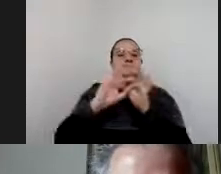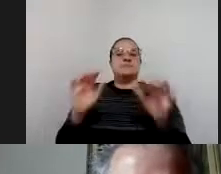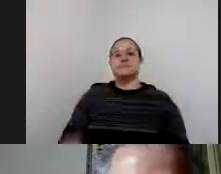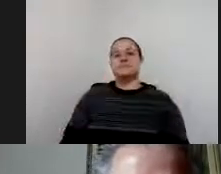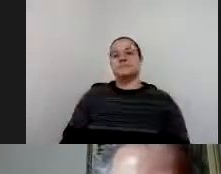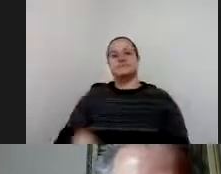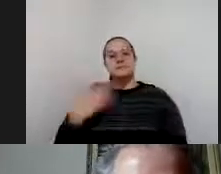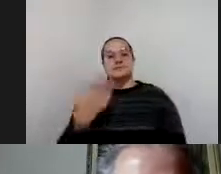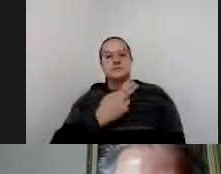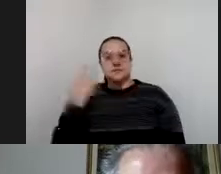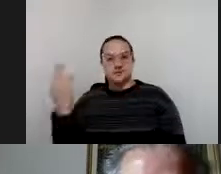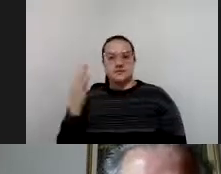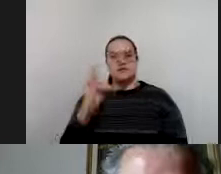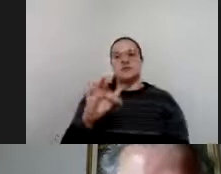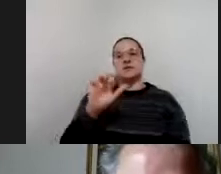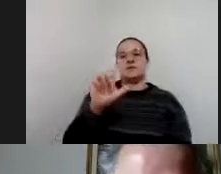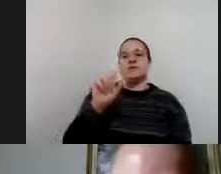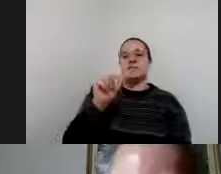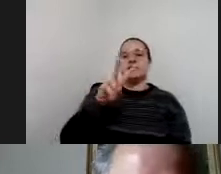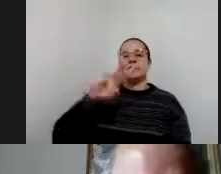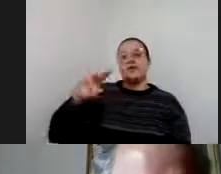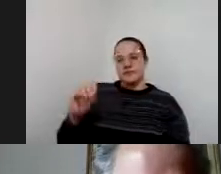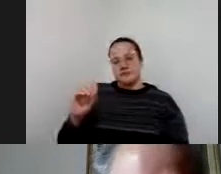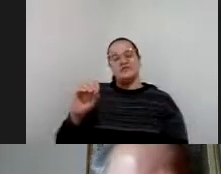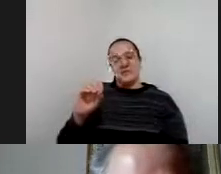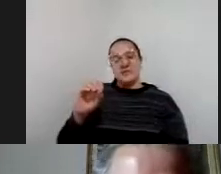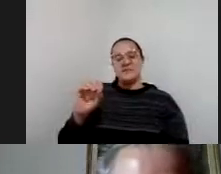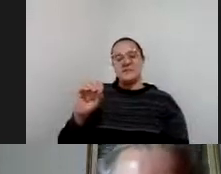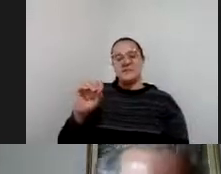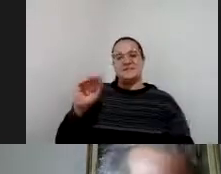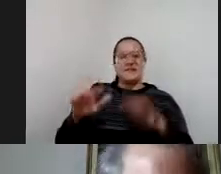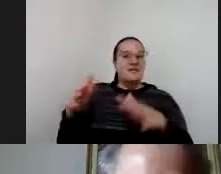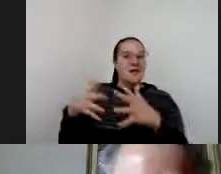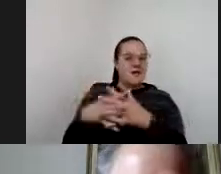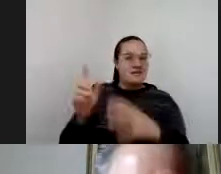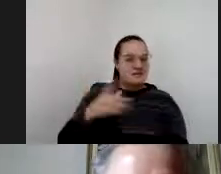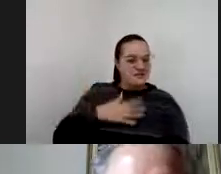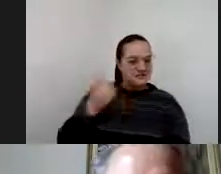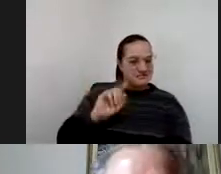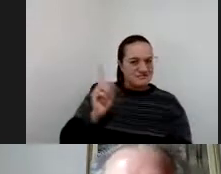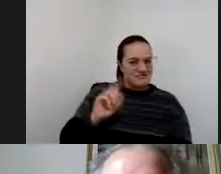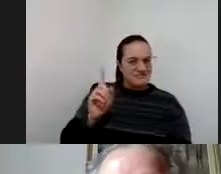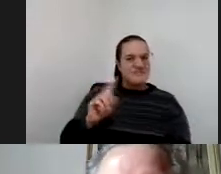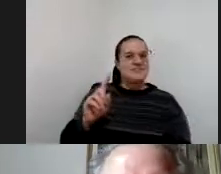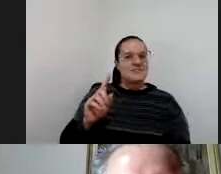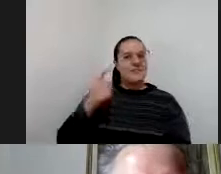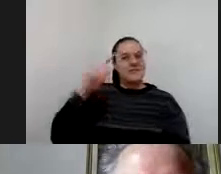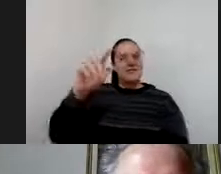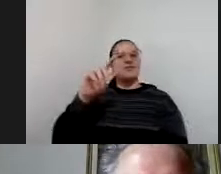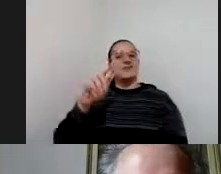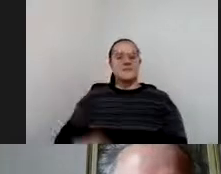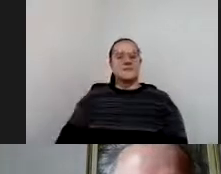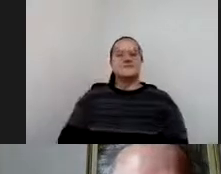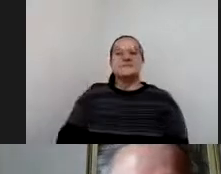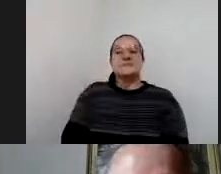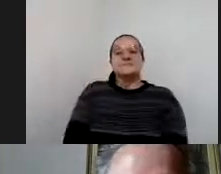meu nome, né? Tem outro Flávio aqui, até que eu me confundi no comecinho aí, que estava falando Flávio, não estava vendo o nome dele aqui. Mas